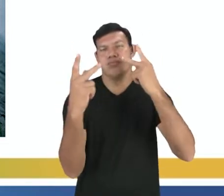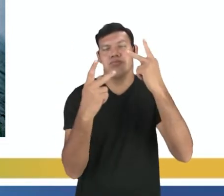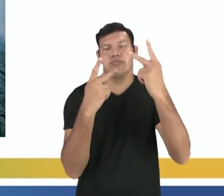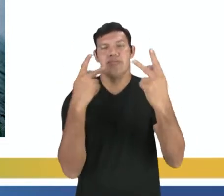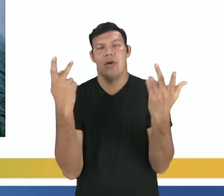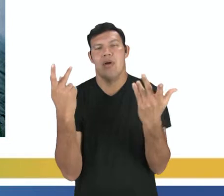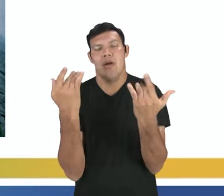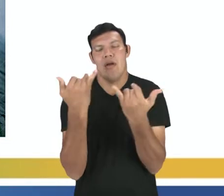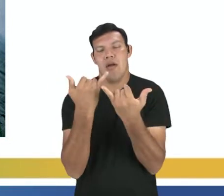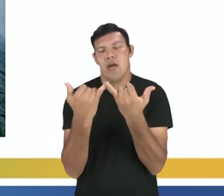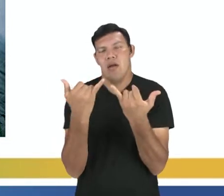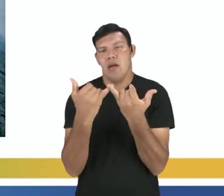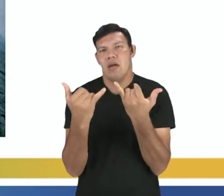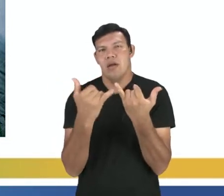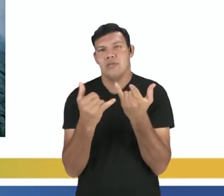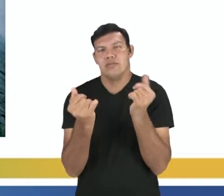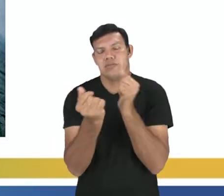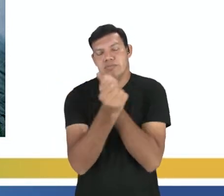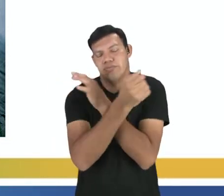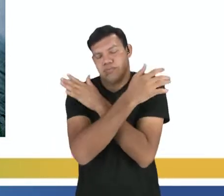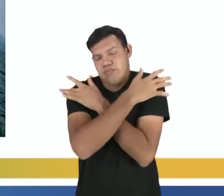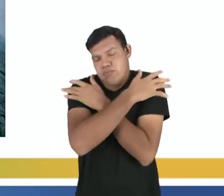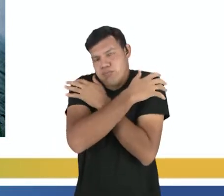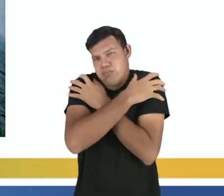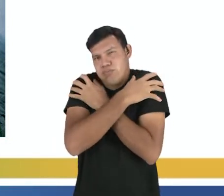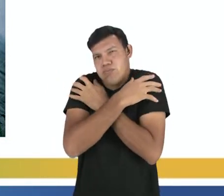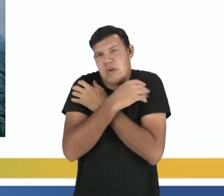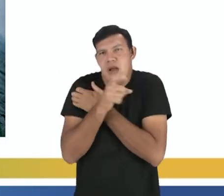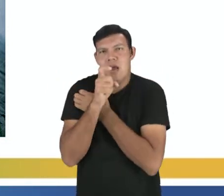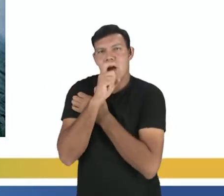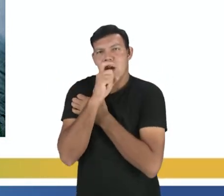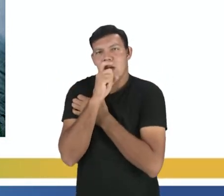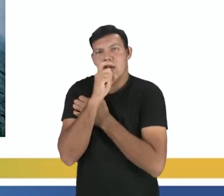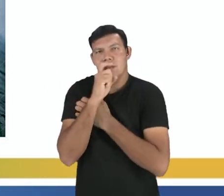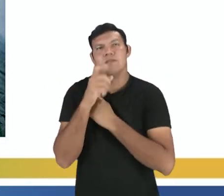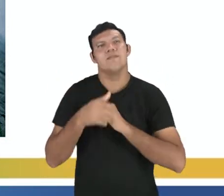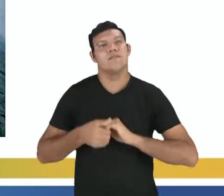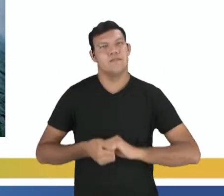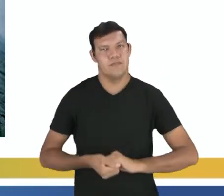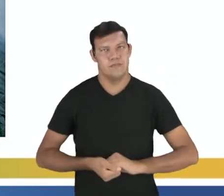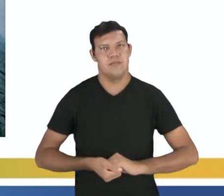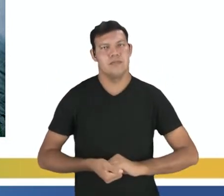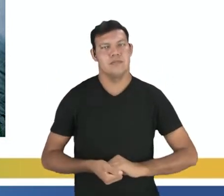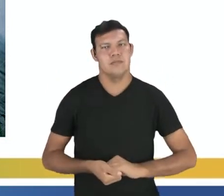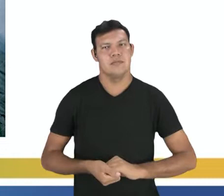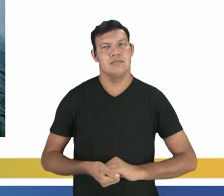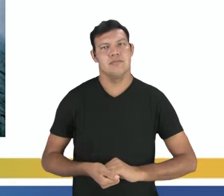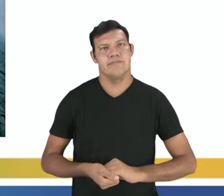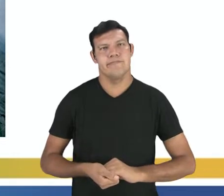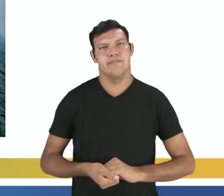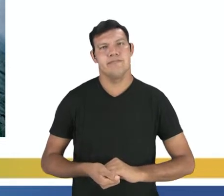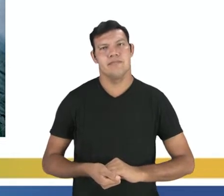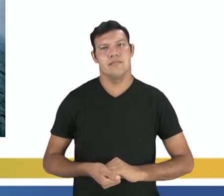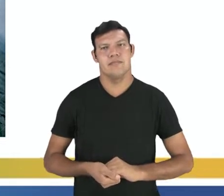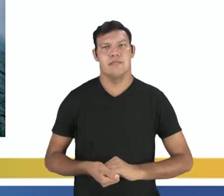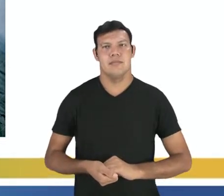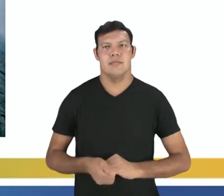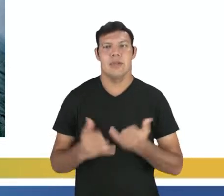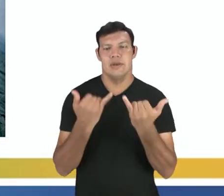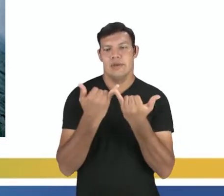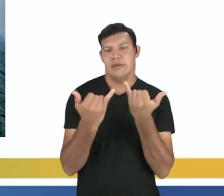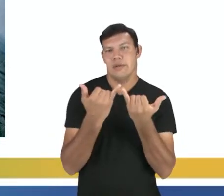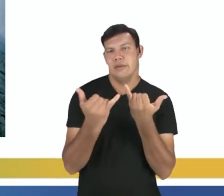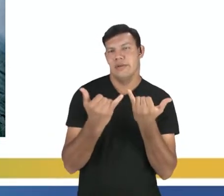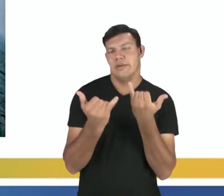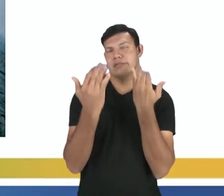manto de gelo. E nós temos a comparação implícita de duas coisas nem tão próximas